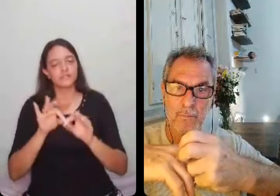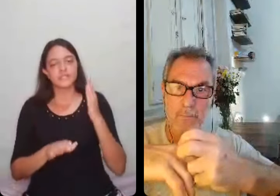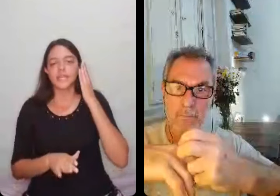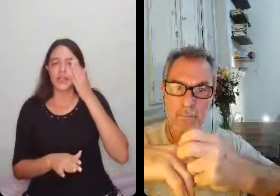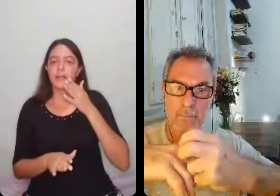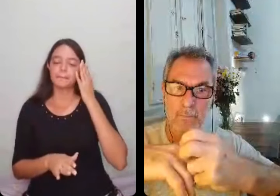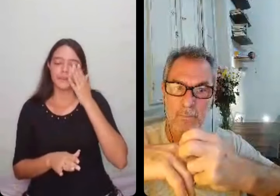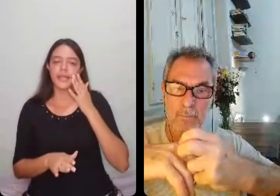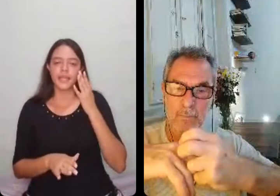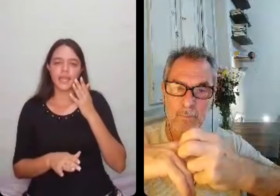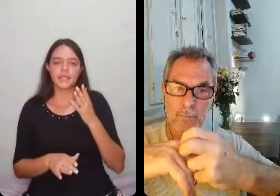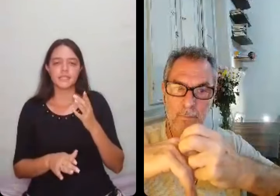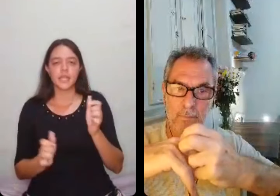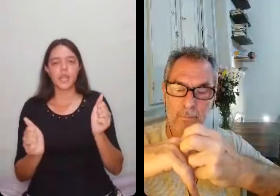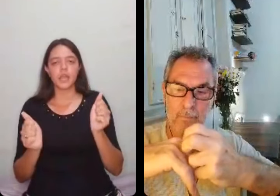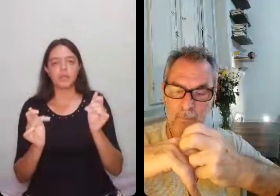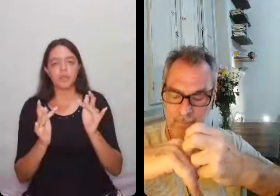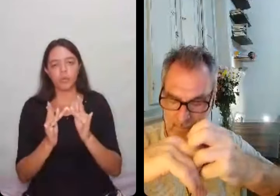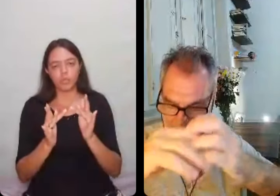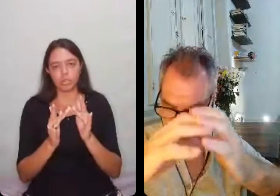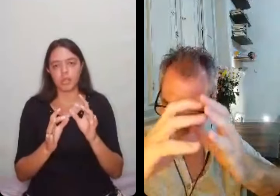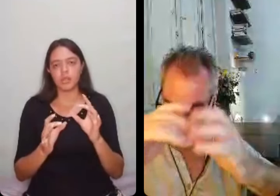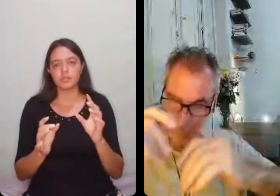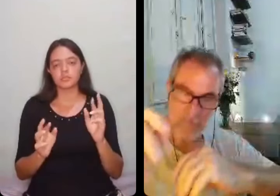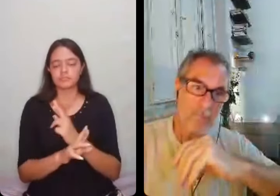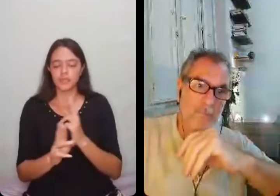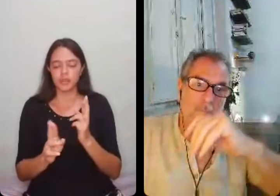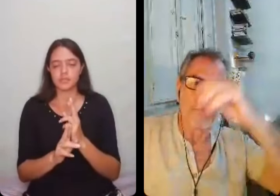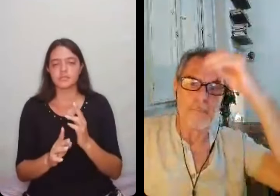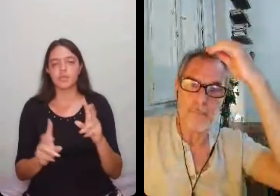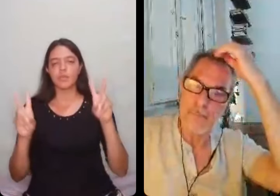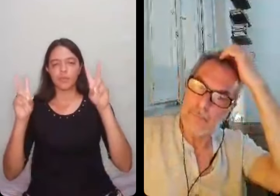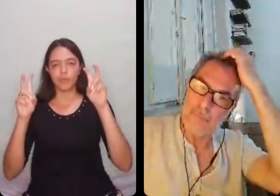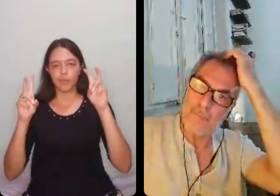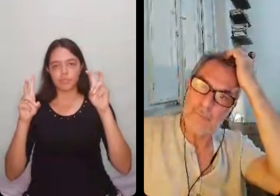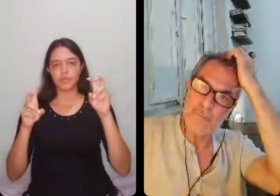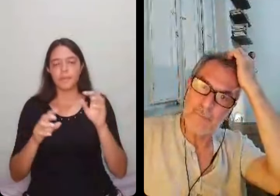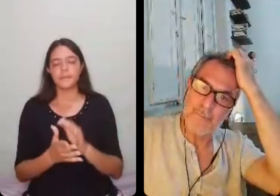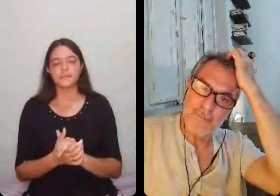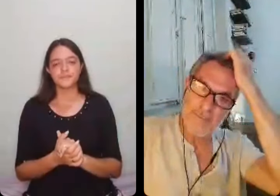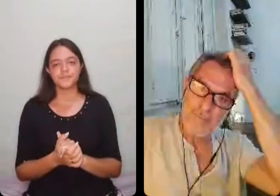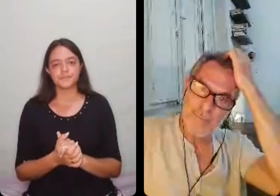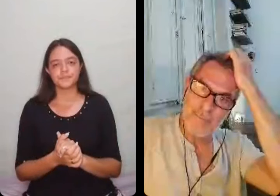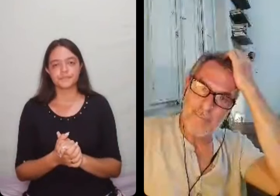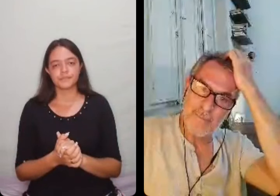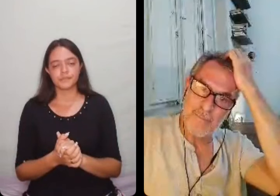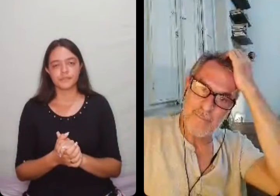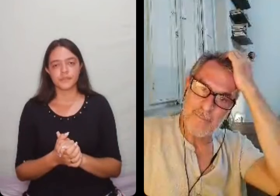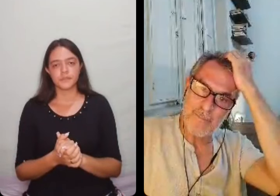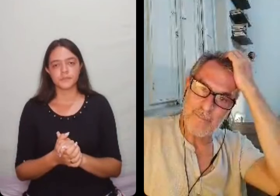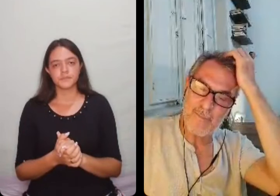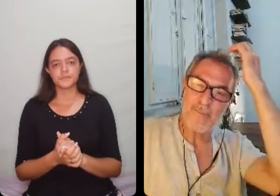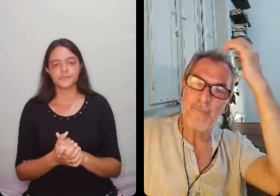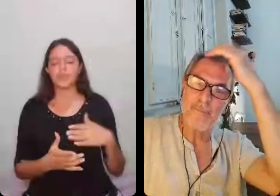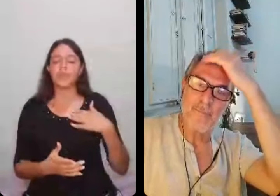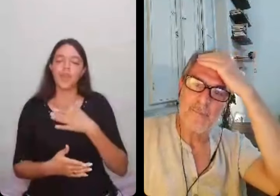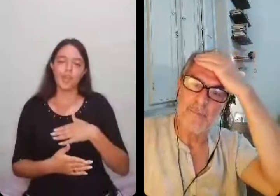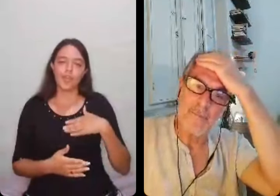tema. já quero aqui, vou deixar vocês despedirem, eu sempre gosto que os convidados que passam